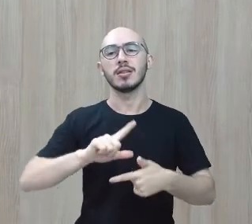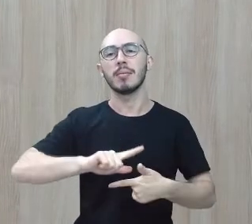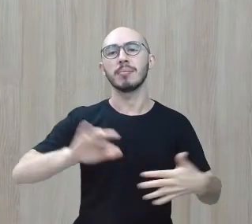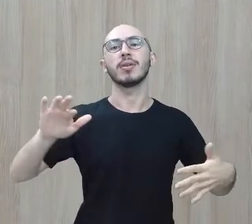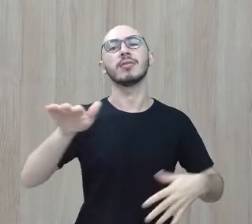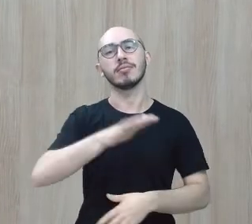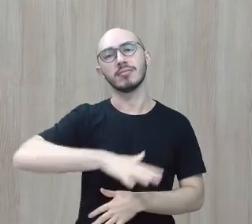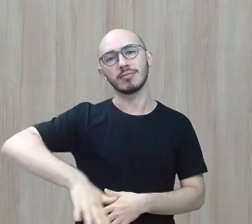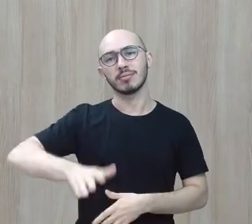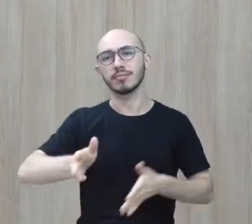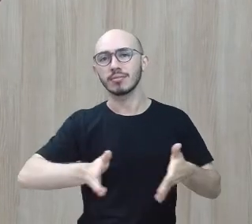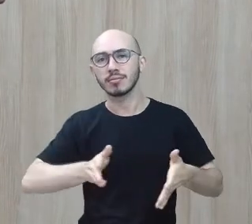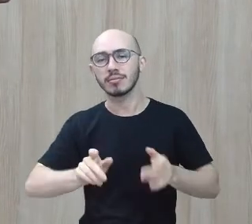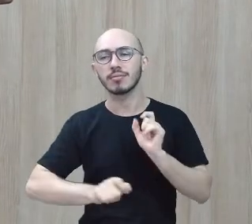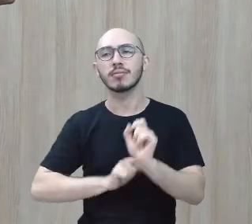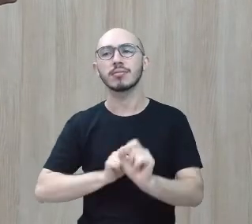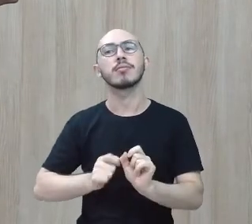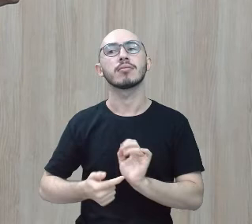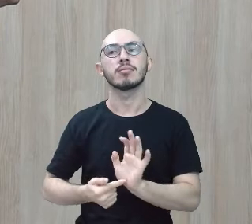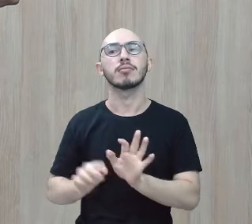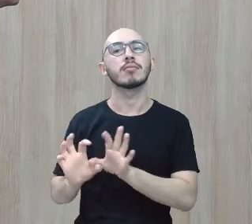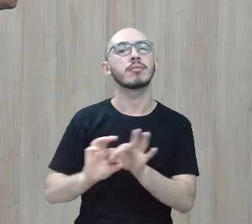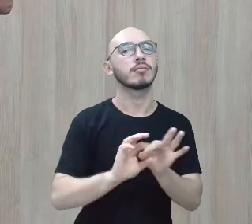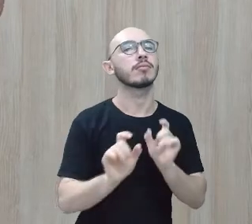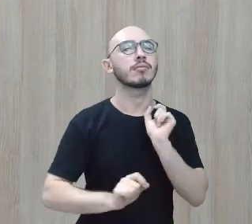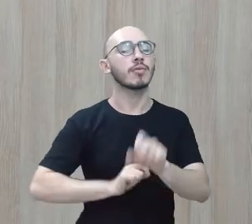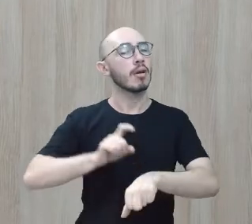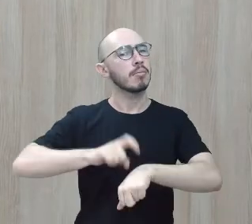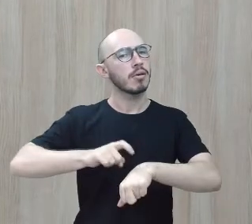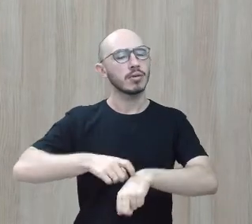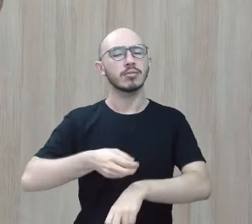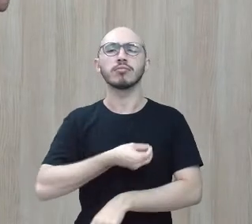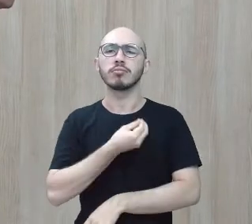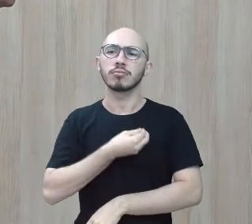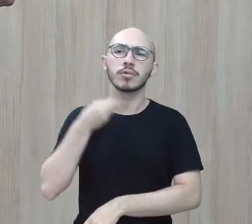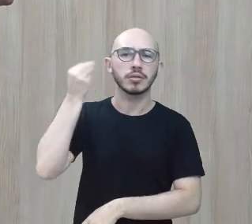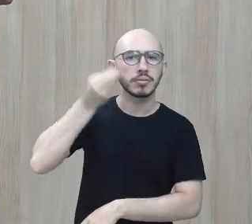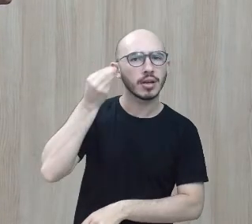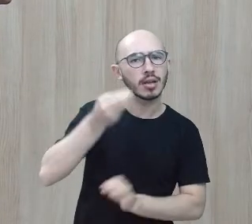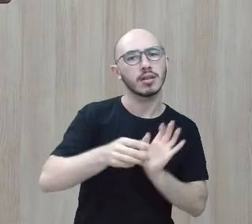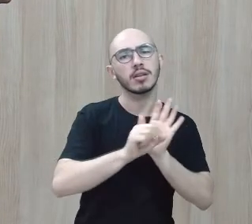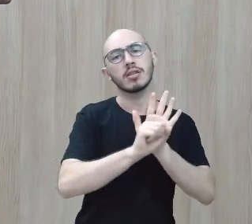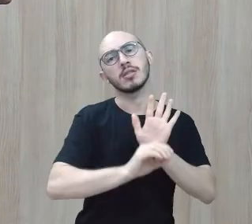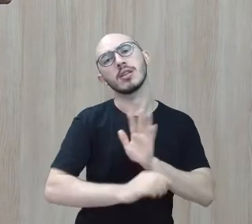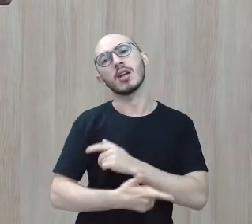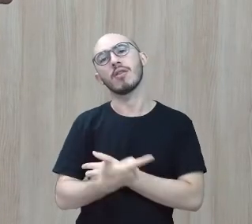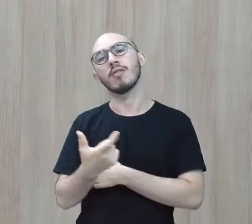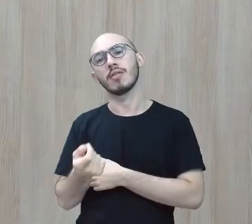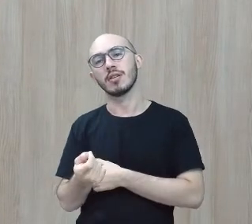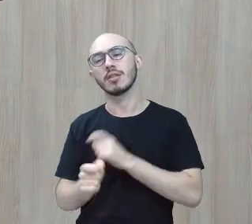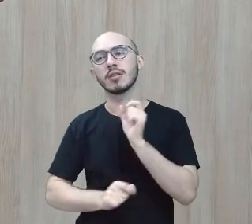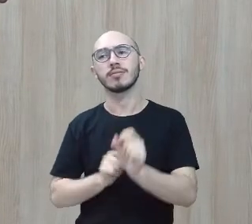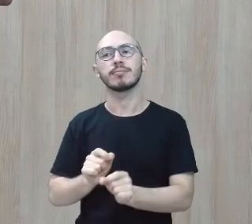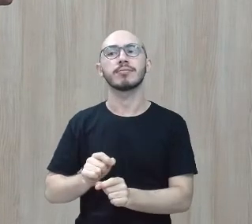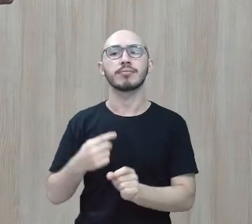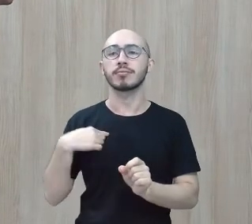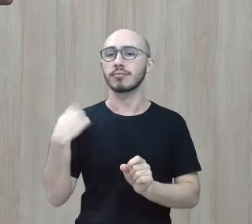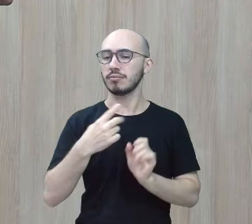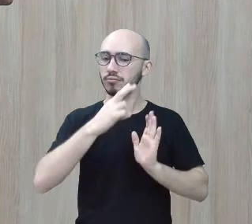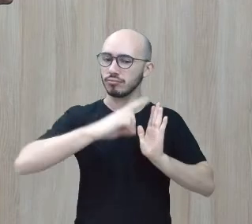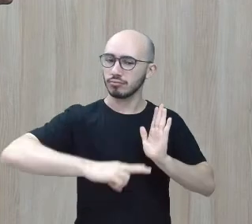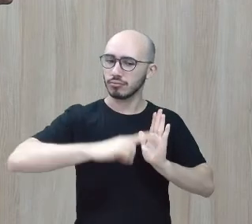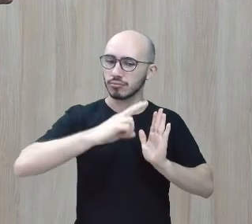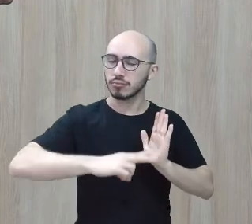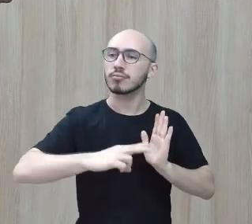ele fala, contextualiza dos momentos vivenciados no século XX. E aí, quando lemos sobre